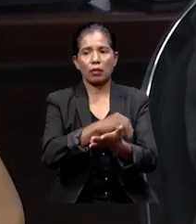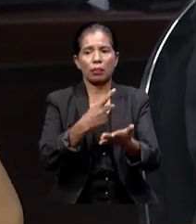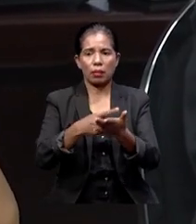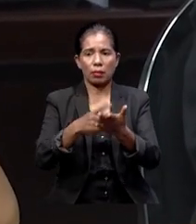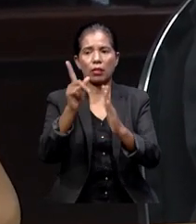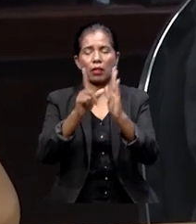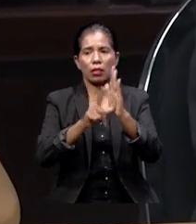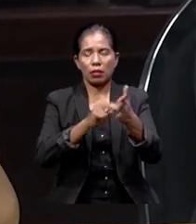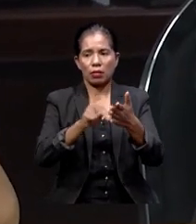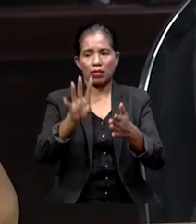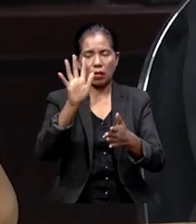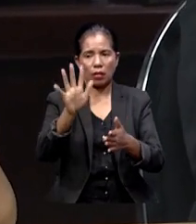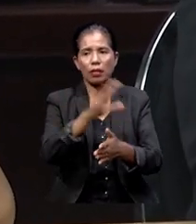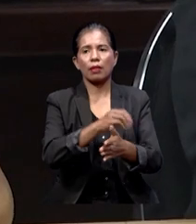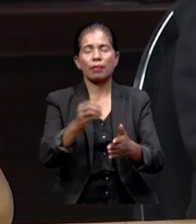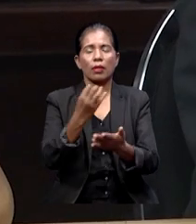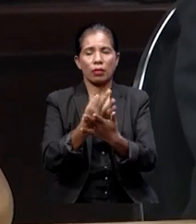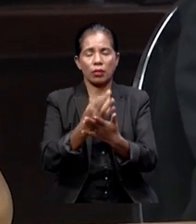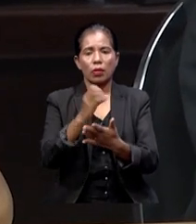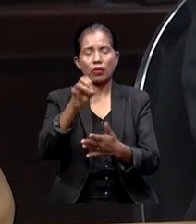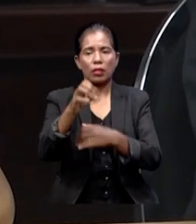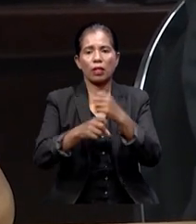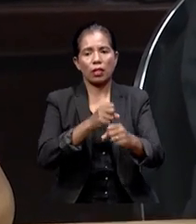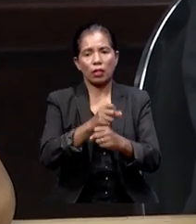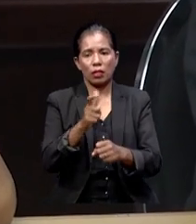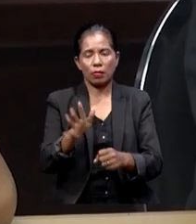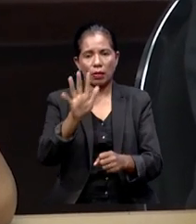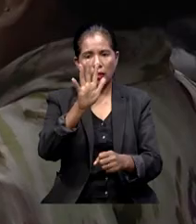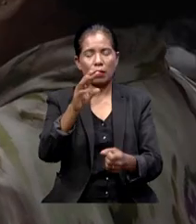lei numero hat bar sesta orsamento geral estado tinang riuroron resing hat o